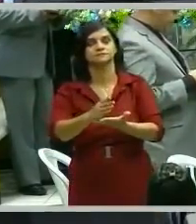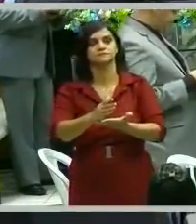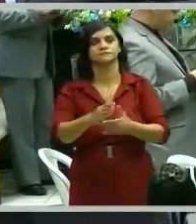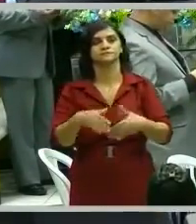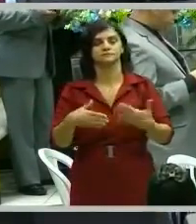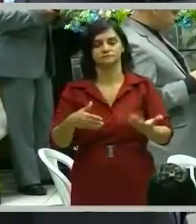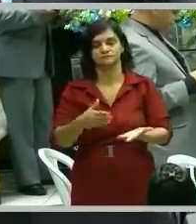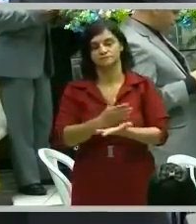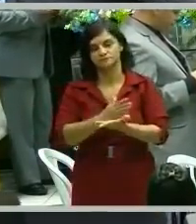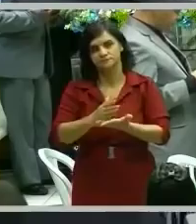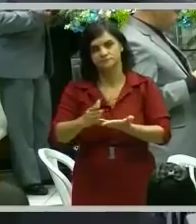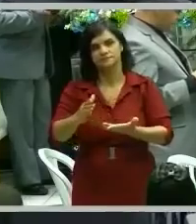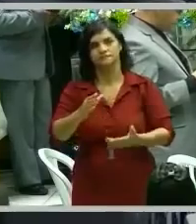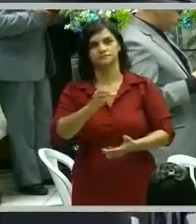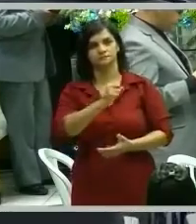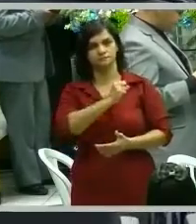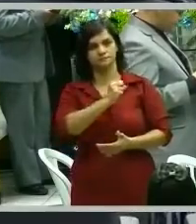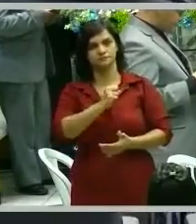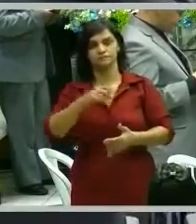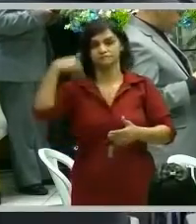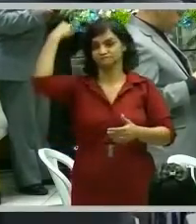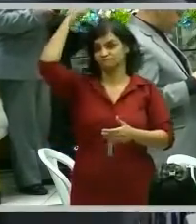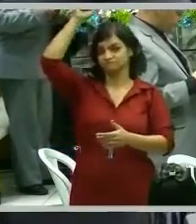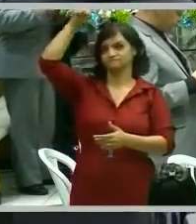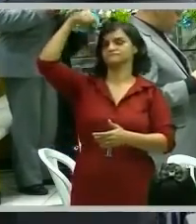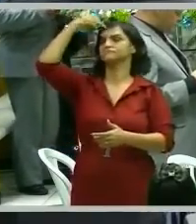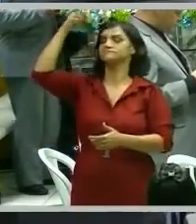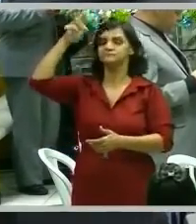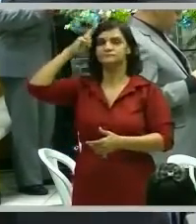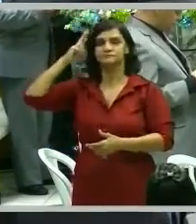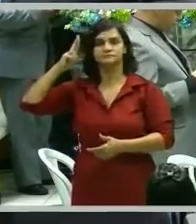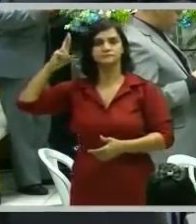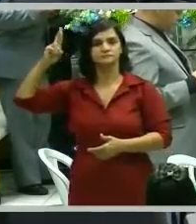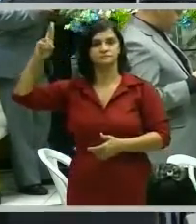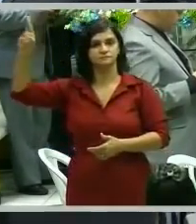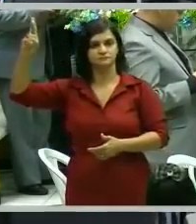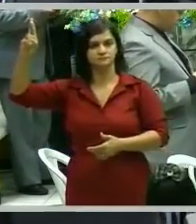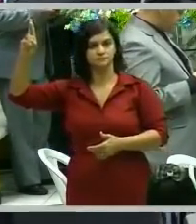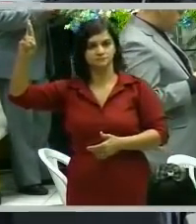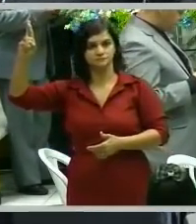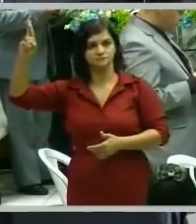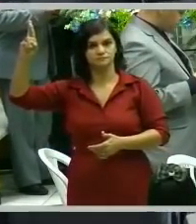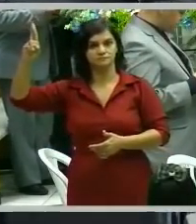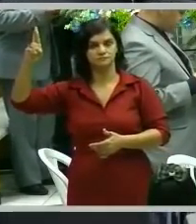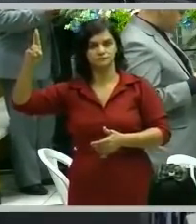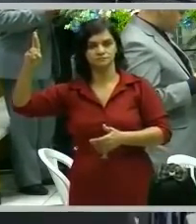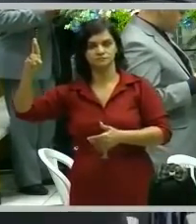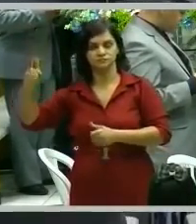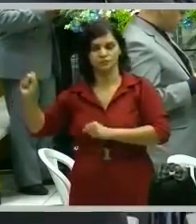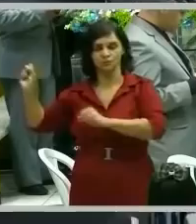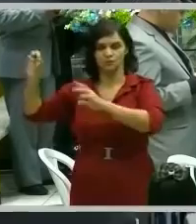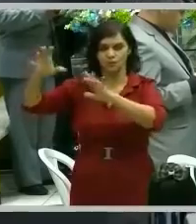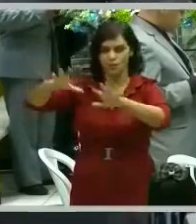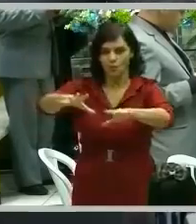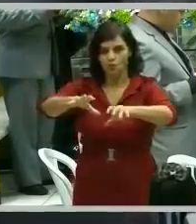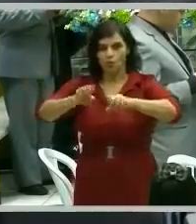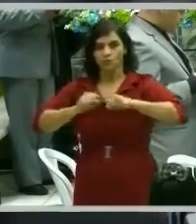em diante, o Espírito do Senhor se apoderou de